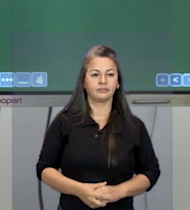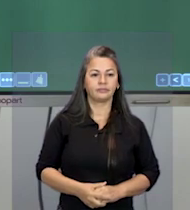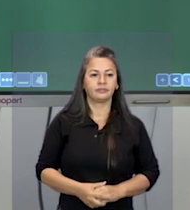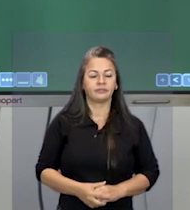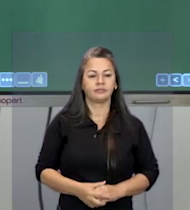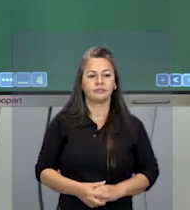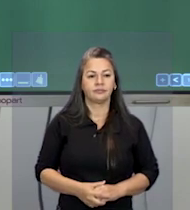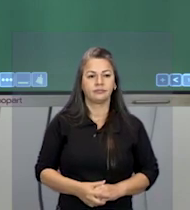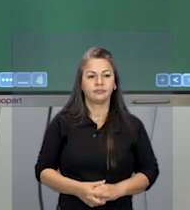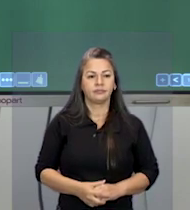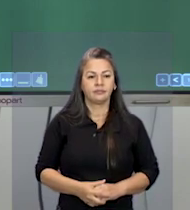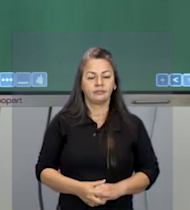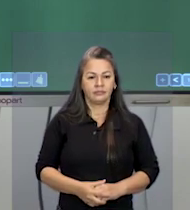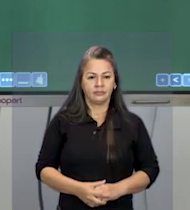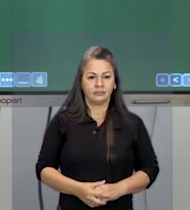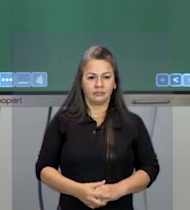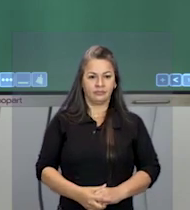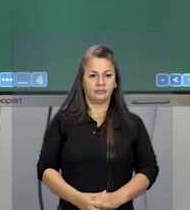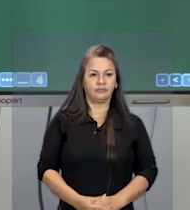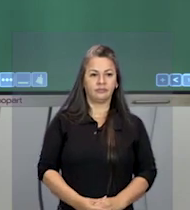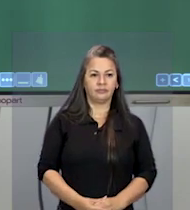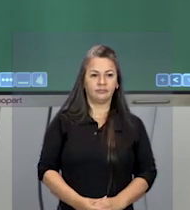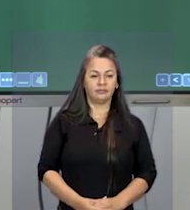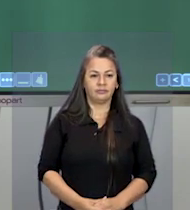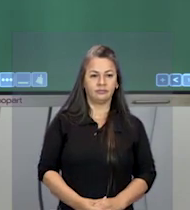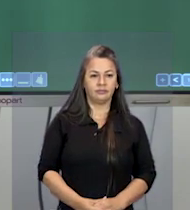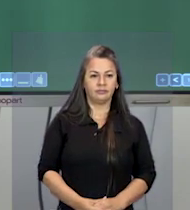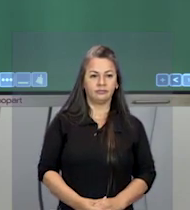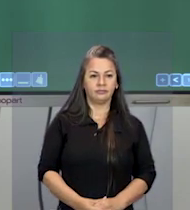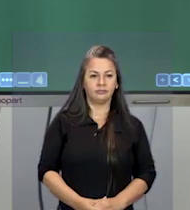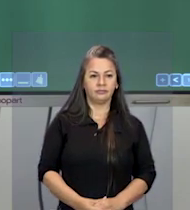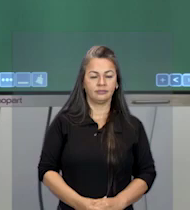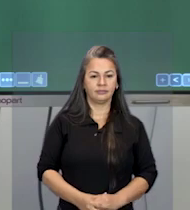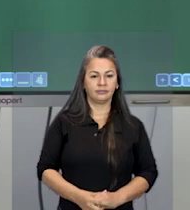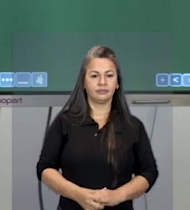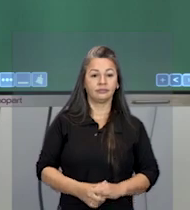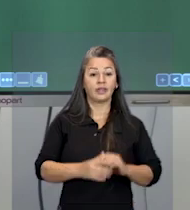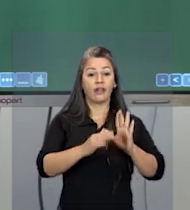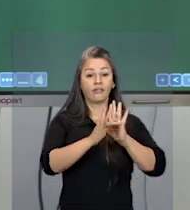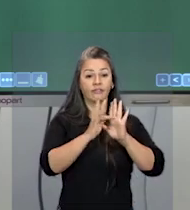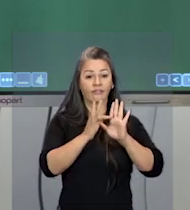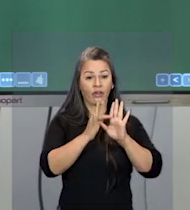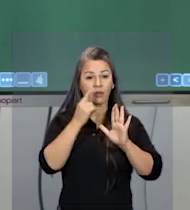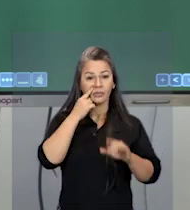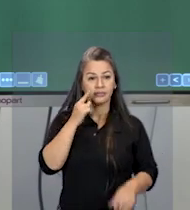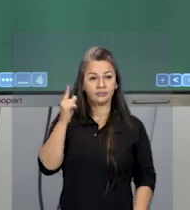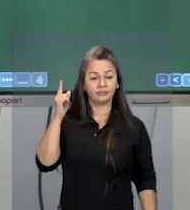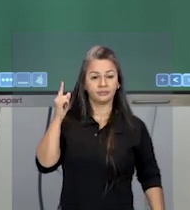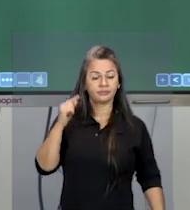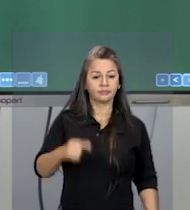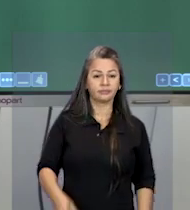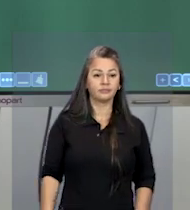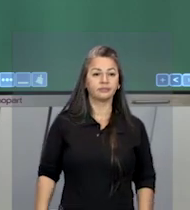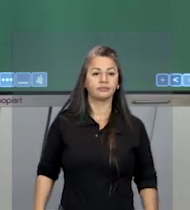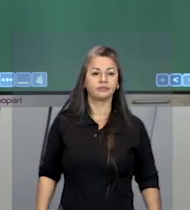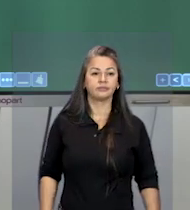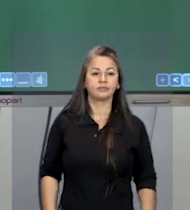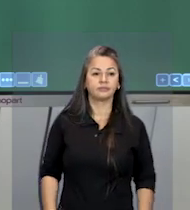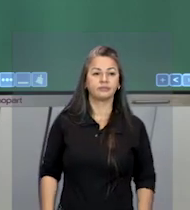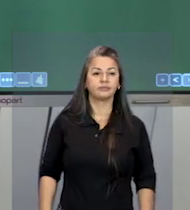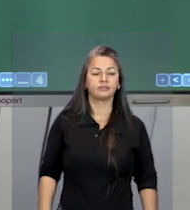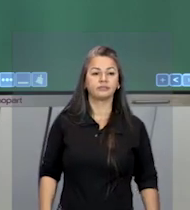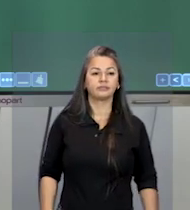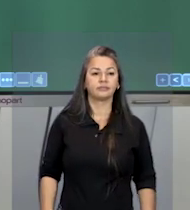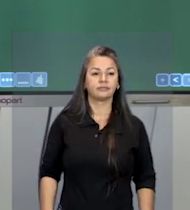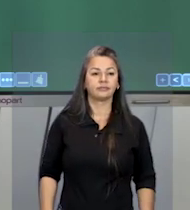ABC. Vai ser base vezes altura dividido por 2. Então isso aqui vai ser